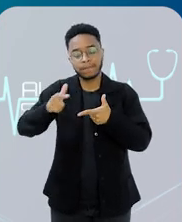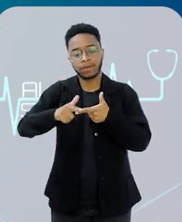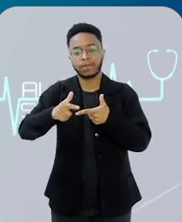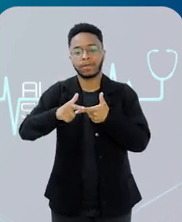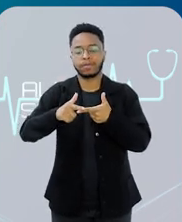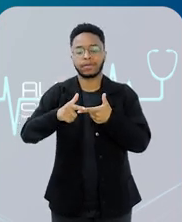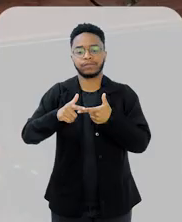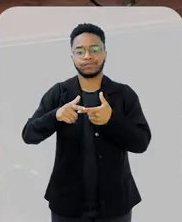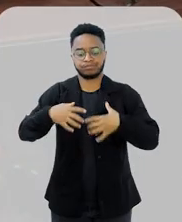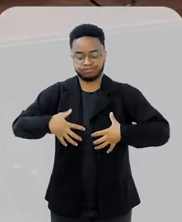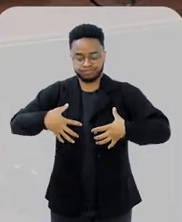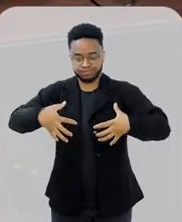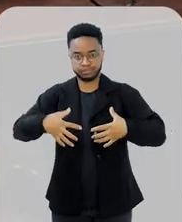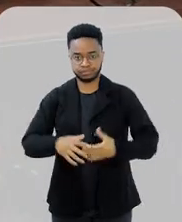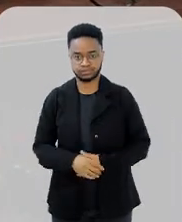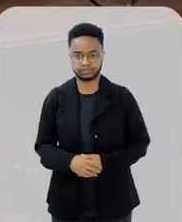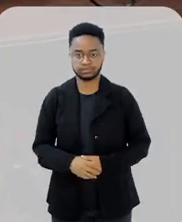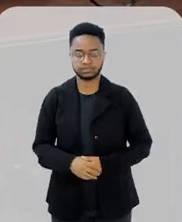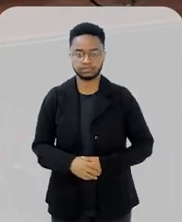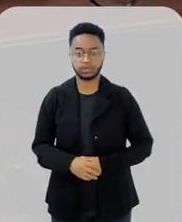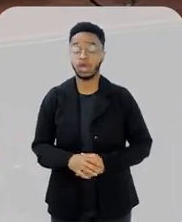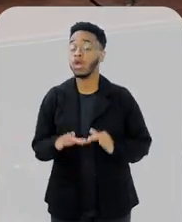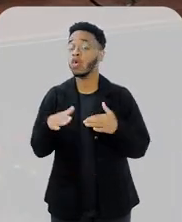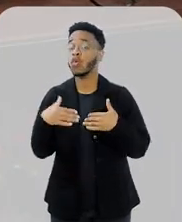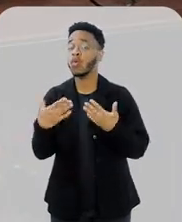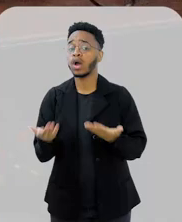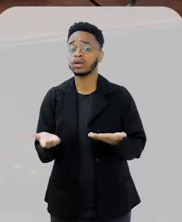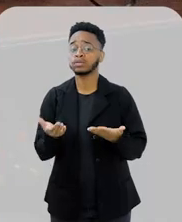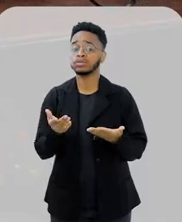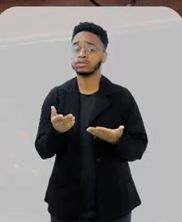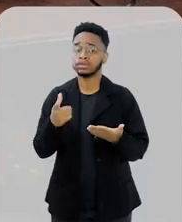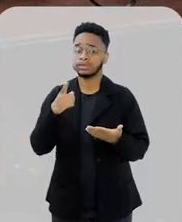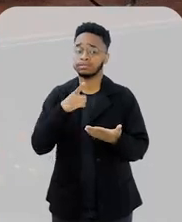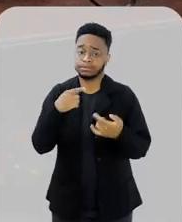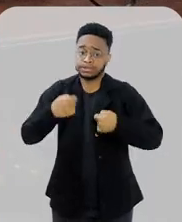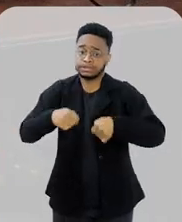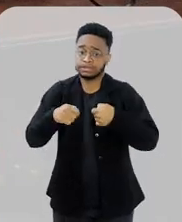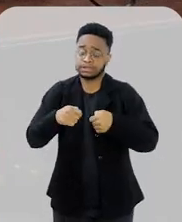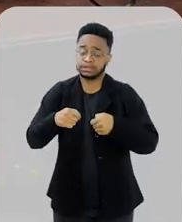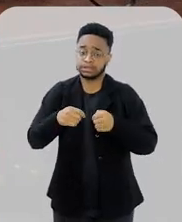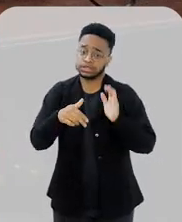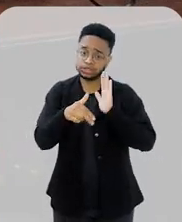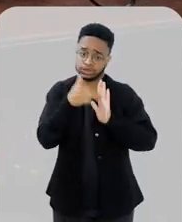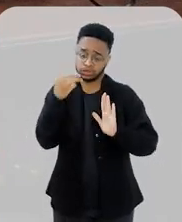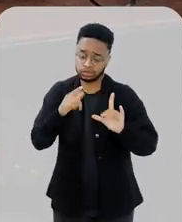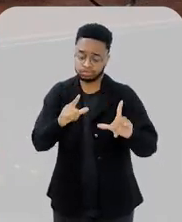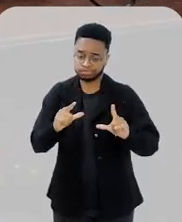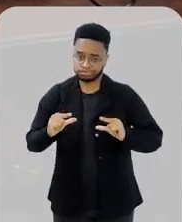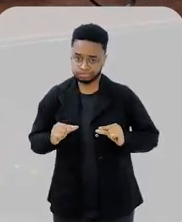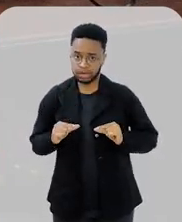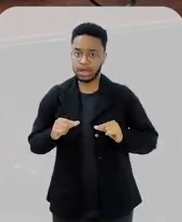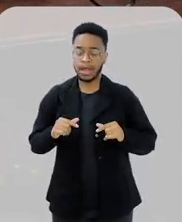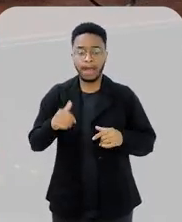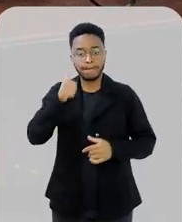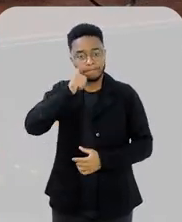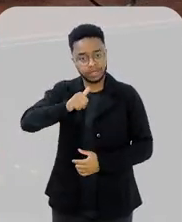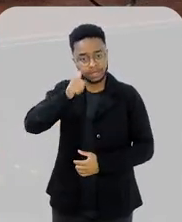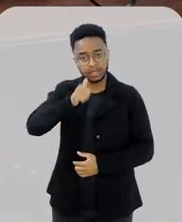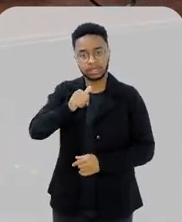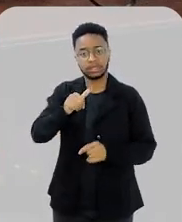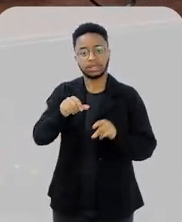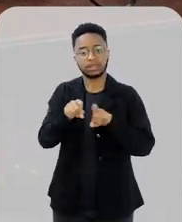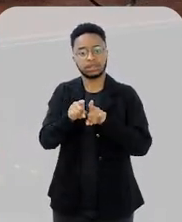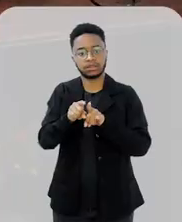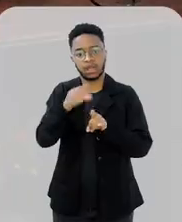na saúde suplementar. Dr. Walter, quando que se deve indicar aí a cirurgia redutora, né, para as meninas, para as mulheres,